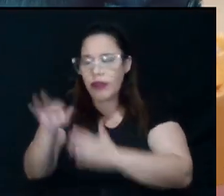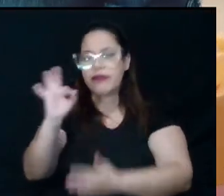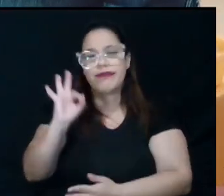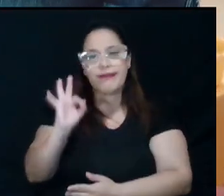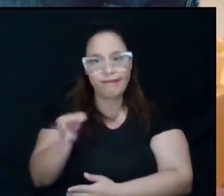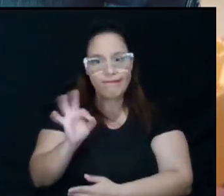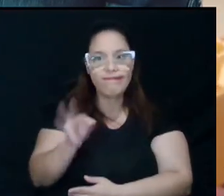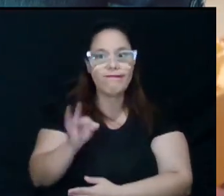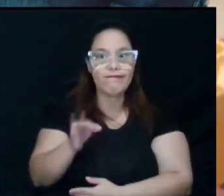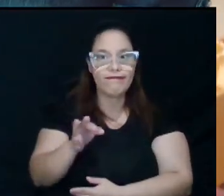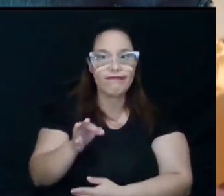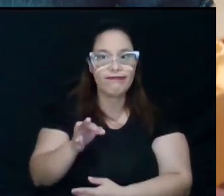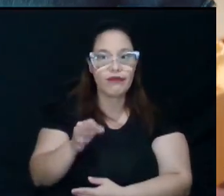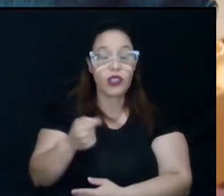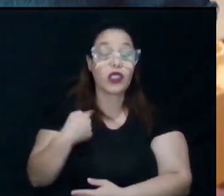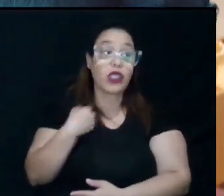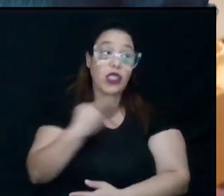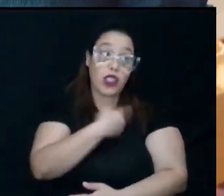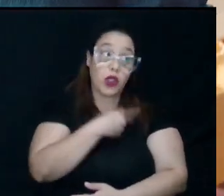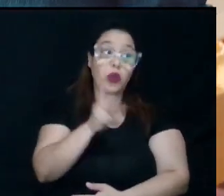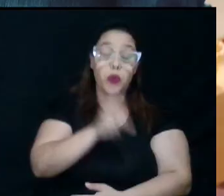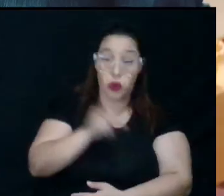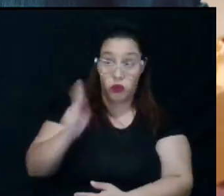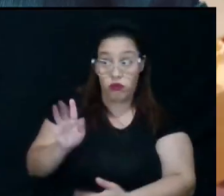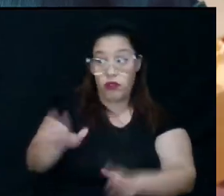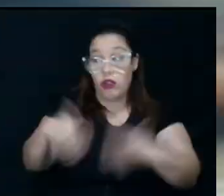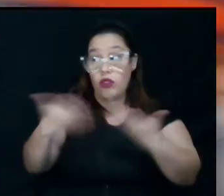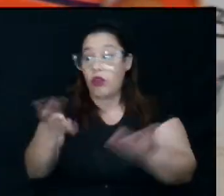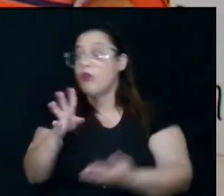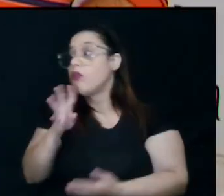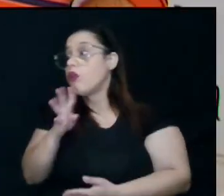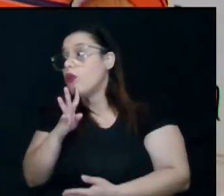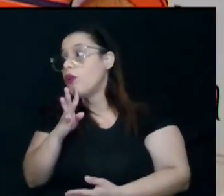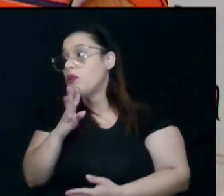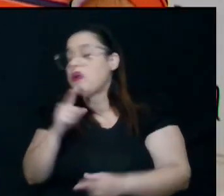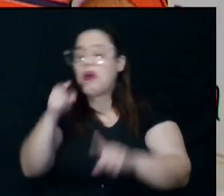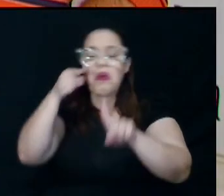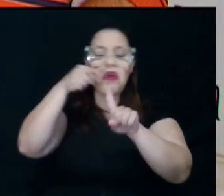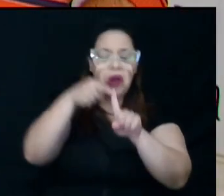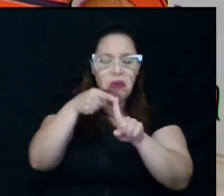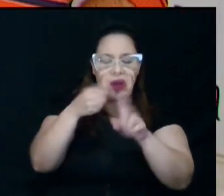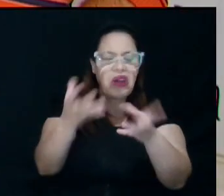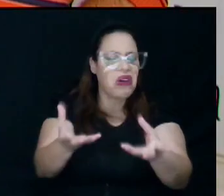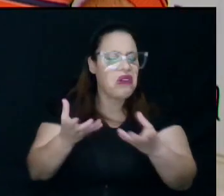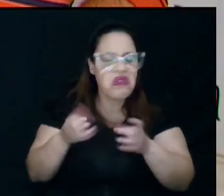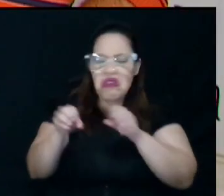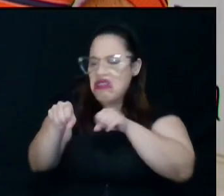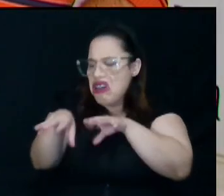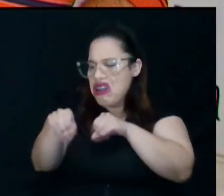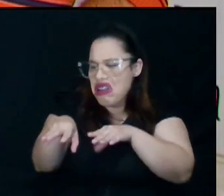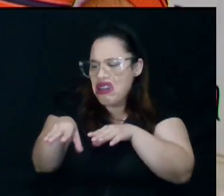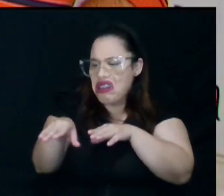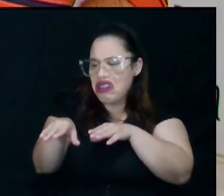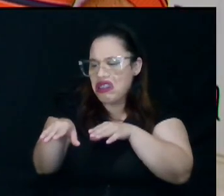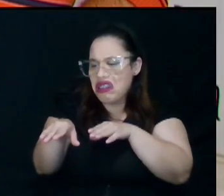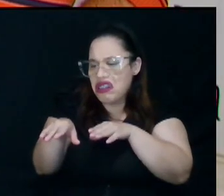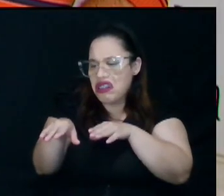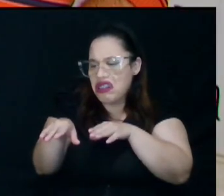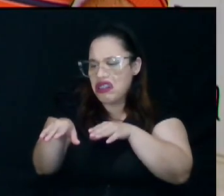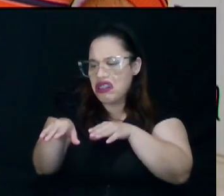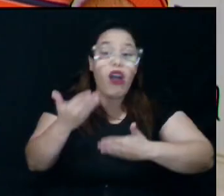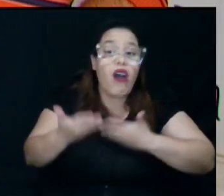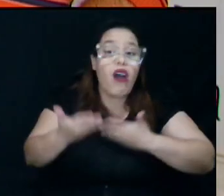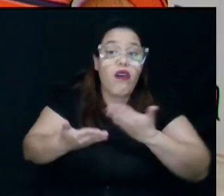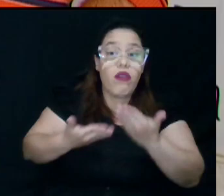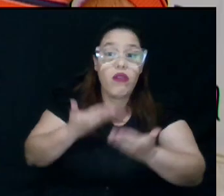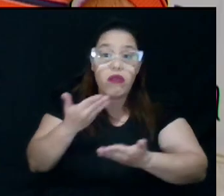enquanto professores, soubermos qual é o assunto, qual é o propósito, o que eu quero ensinar, eu consigo fazer as perguntas para que os